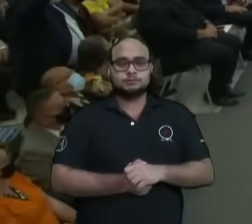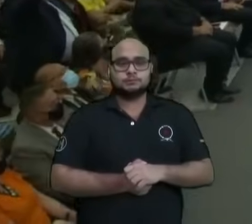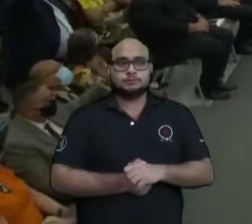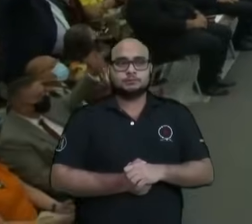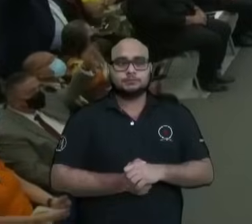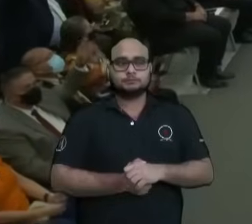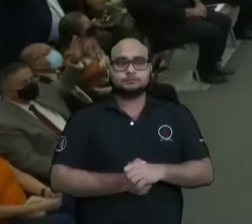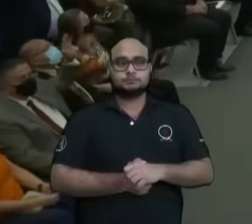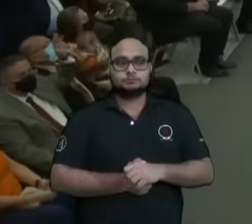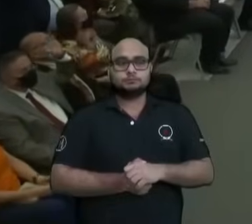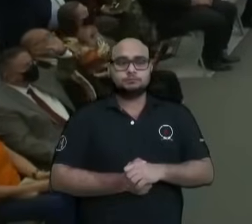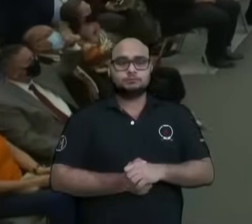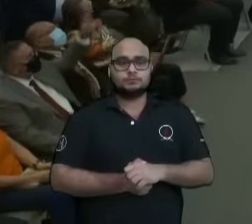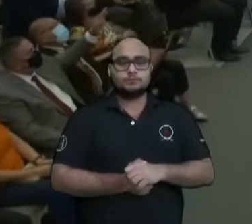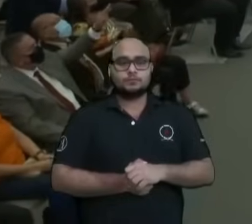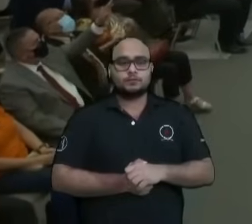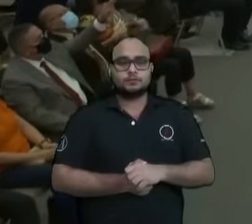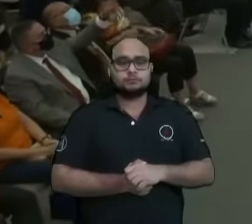evangelho